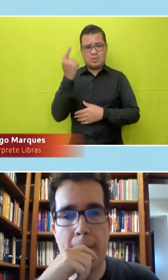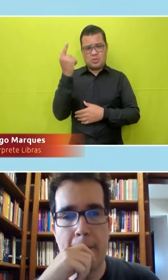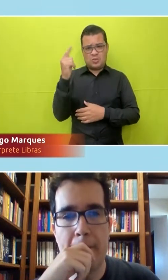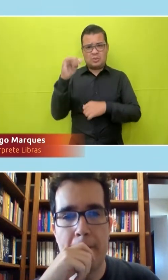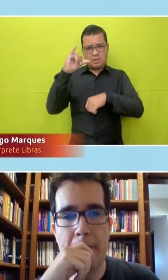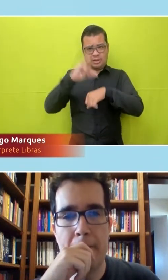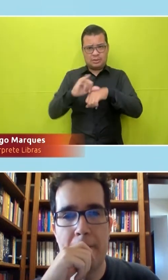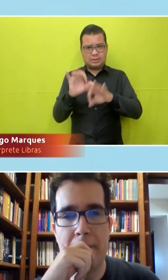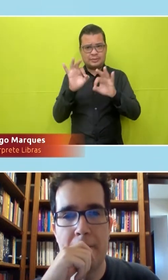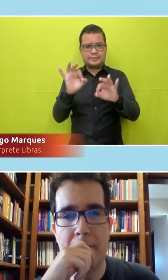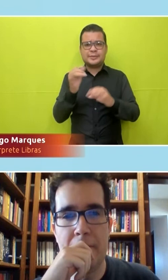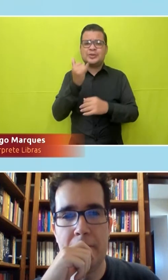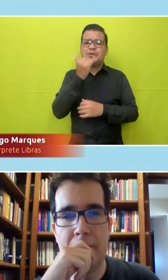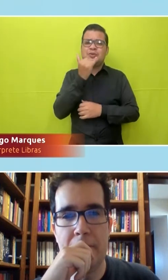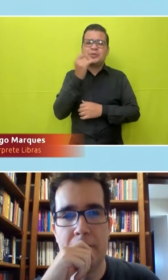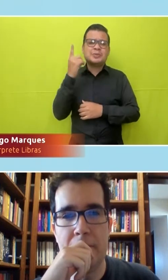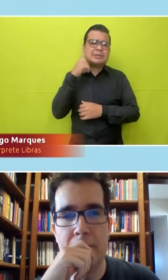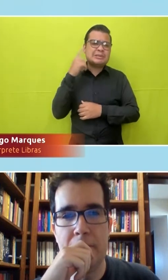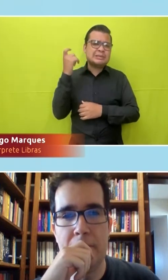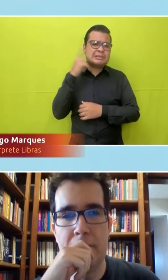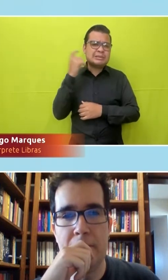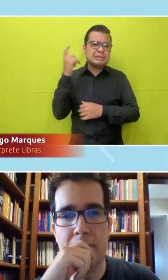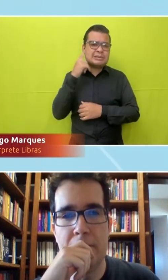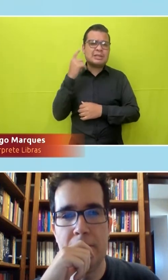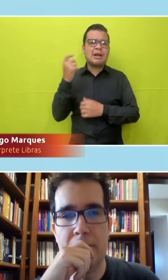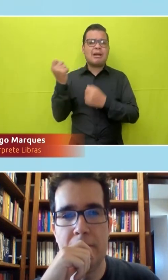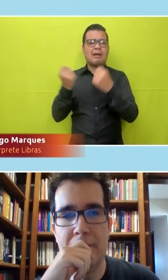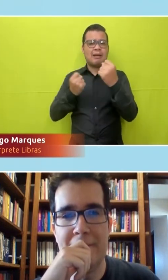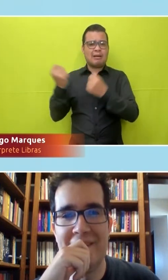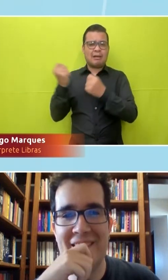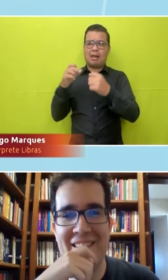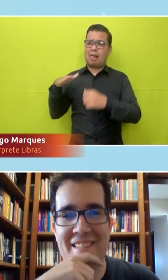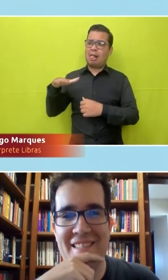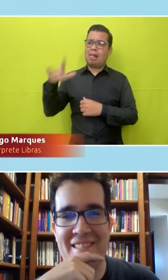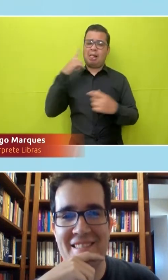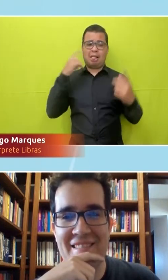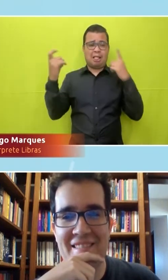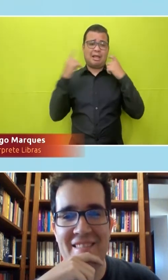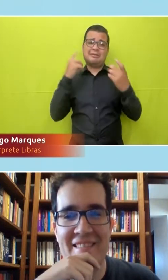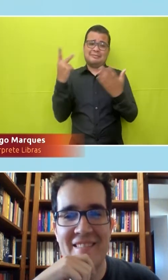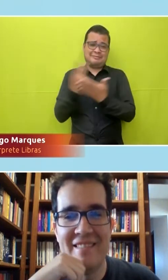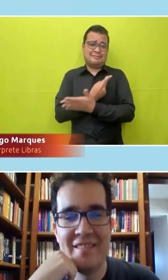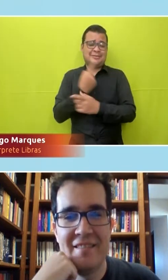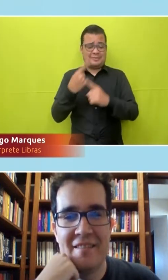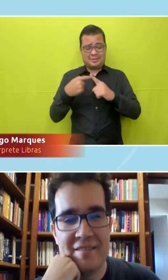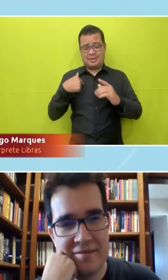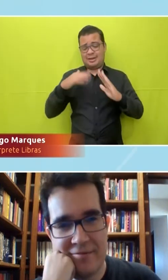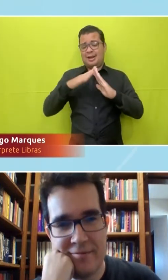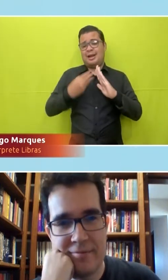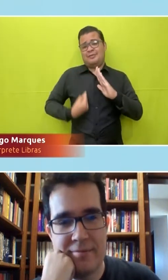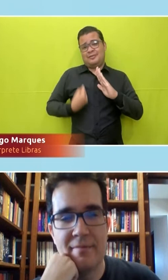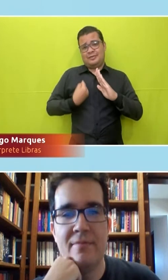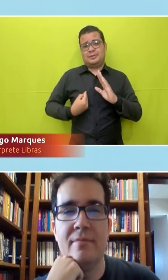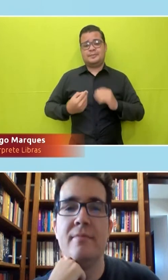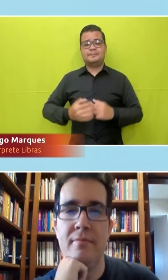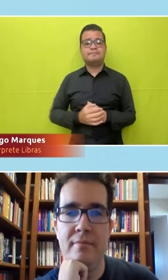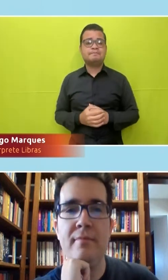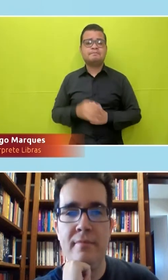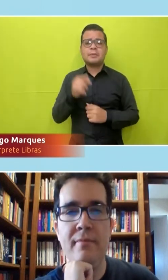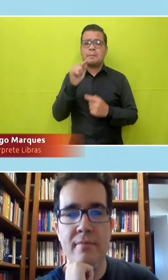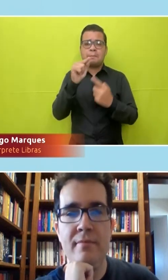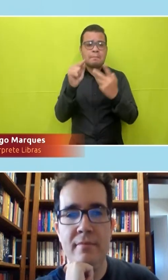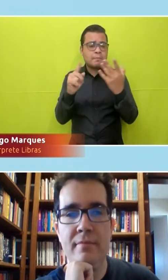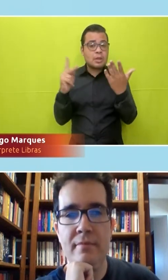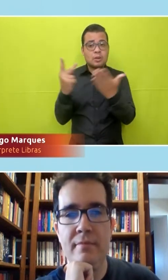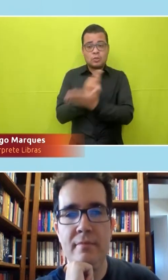peço desculpa aí, porque provavelmente vocês estão ouvindo um carro de som, estou na minha casa, e isso acontece às vezes. Tudo ambientado aqui em Goiânia.